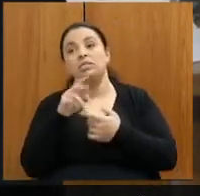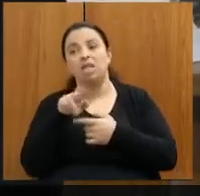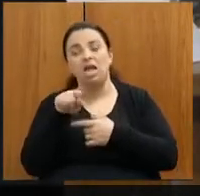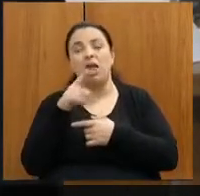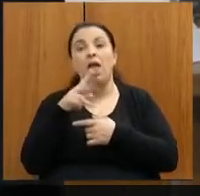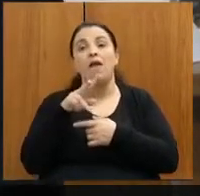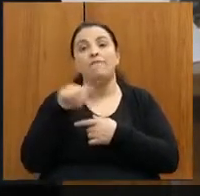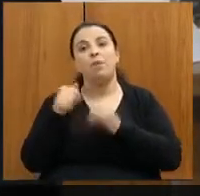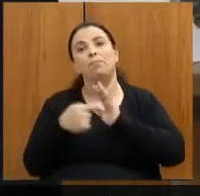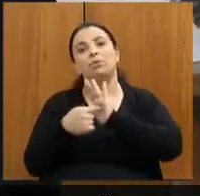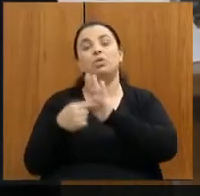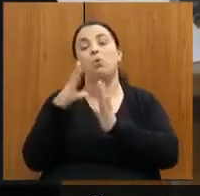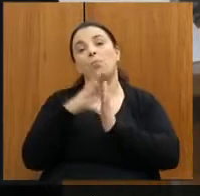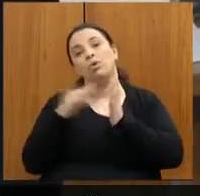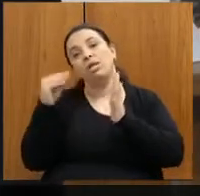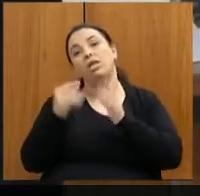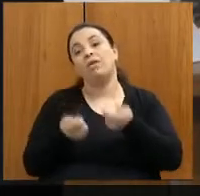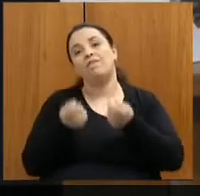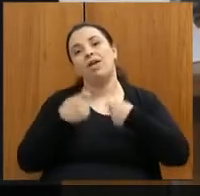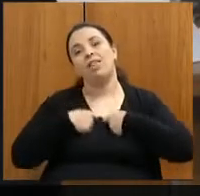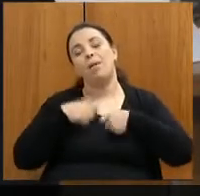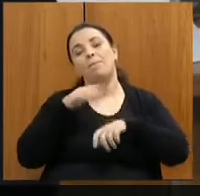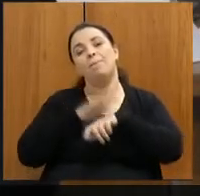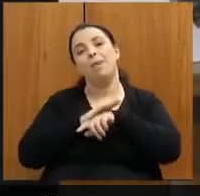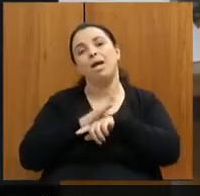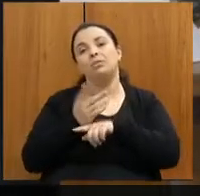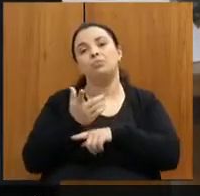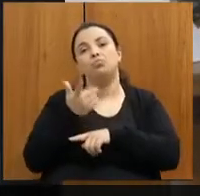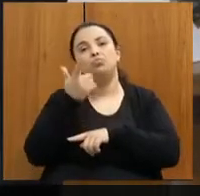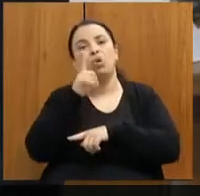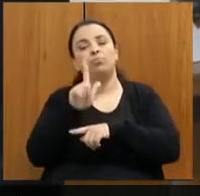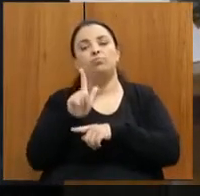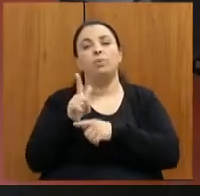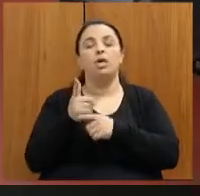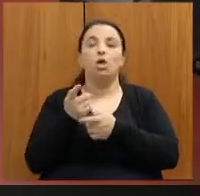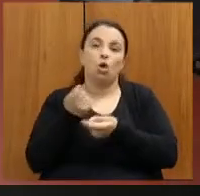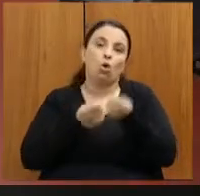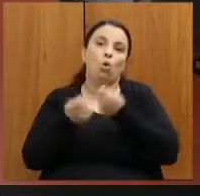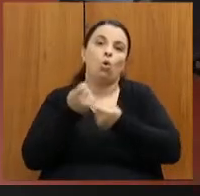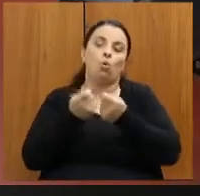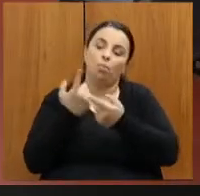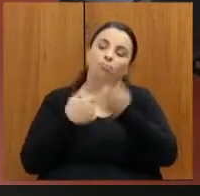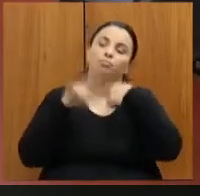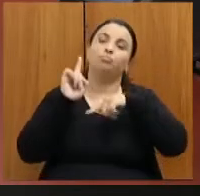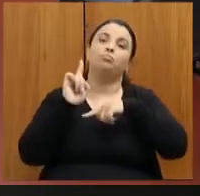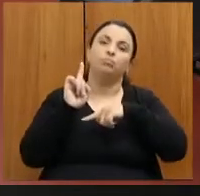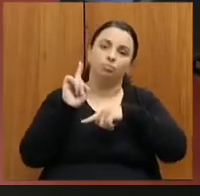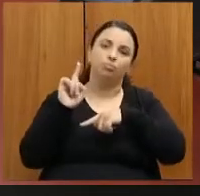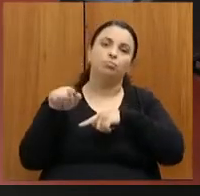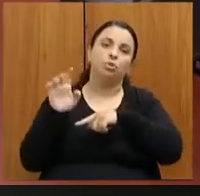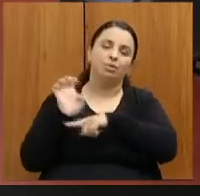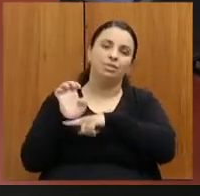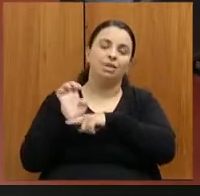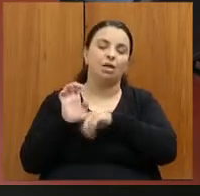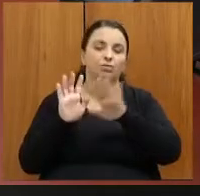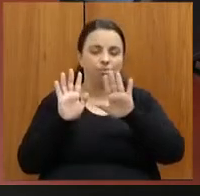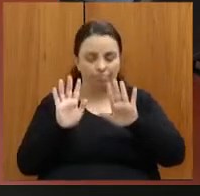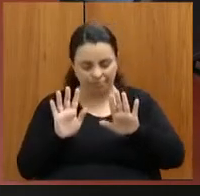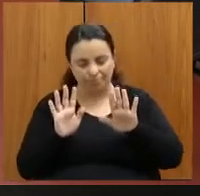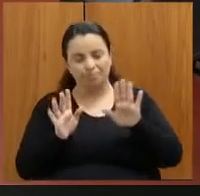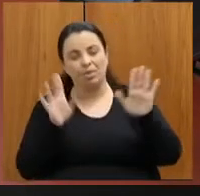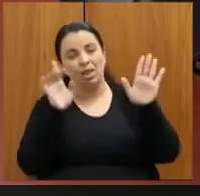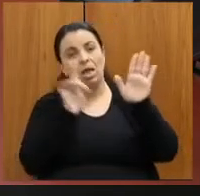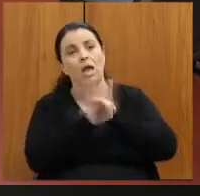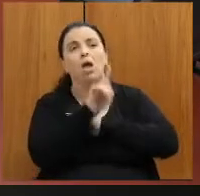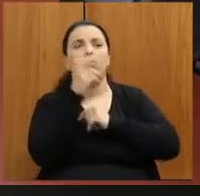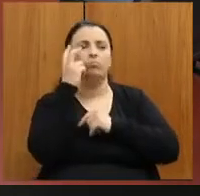o modelo que vai trazer o maior aproveitamento econômico do Estado esse é o nosso objetivo para ir na questão das outras a cirurgia sentaria